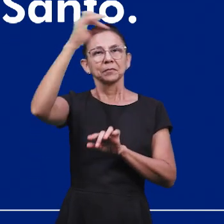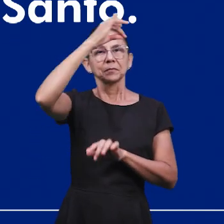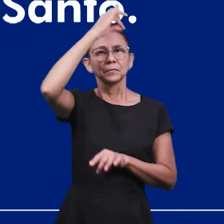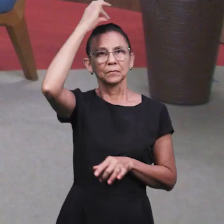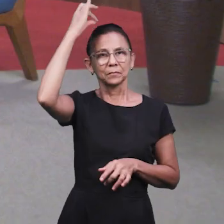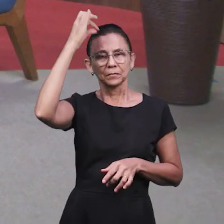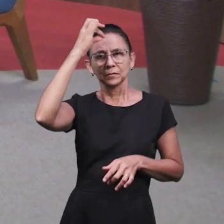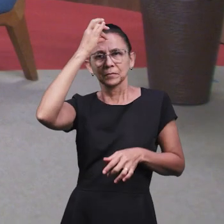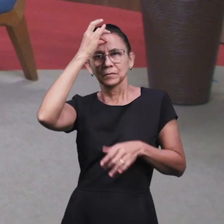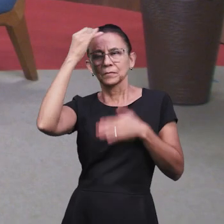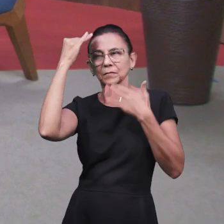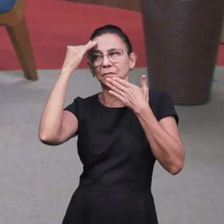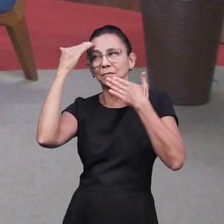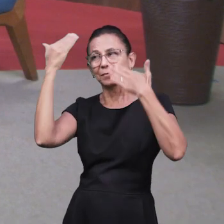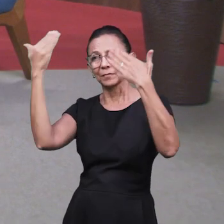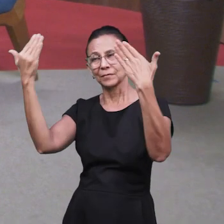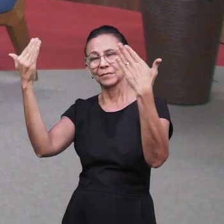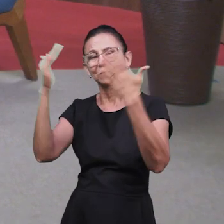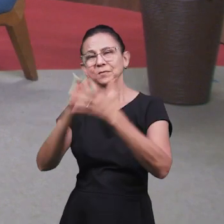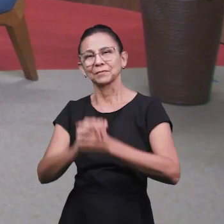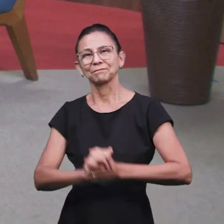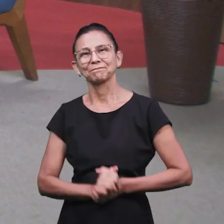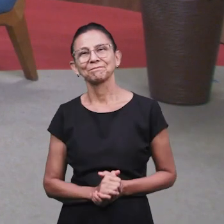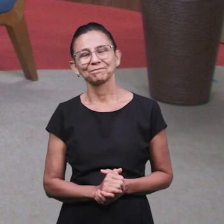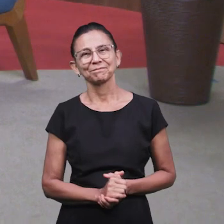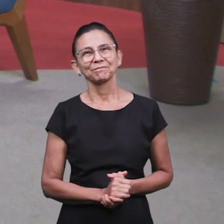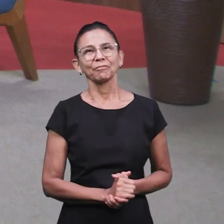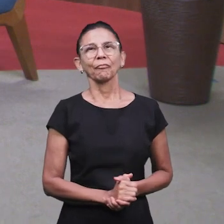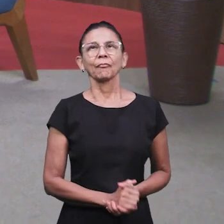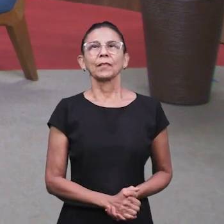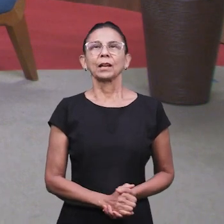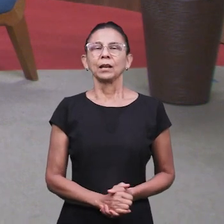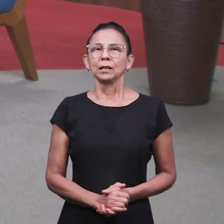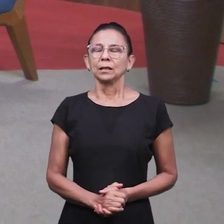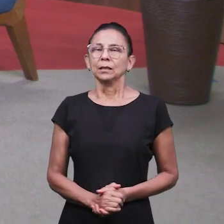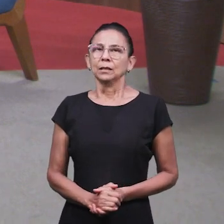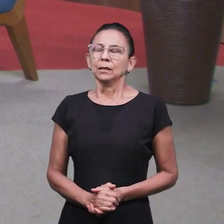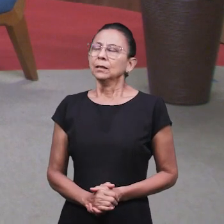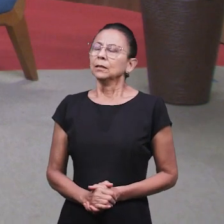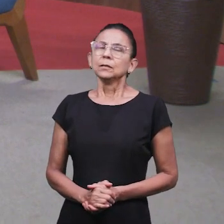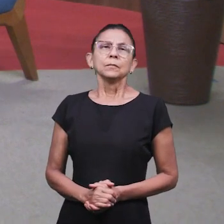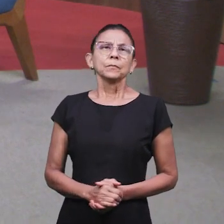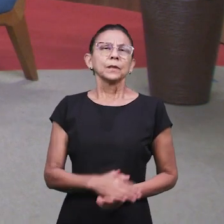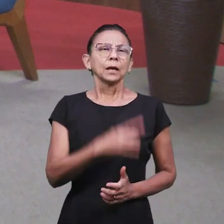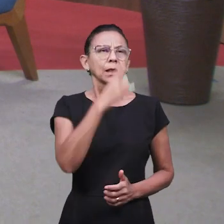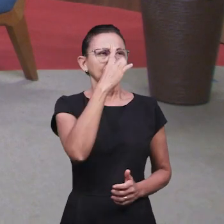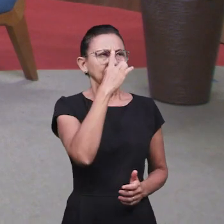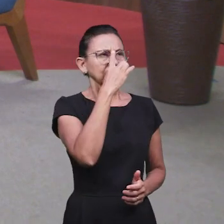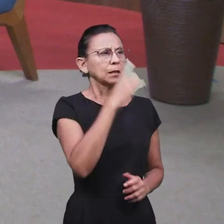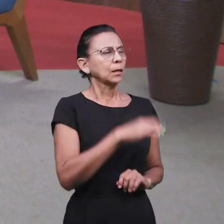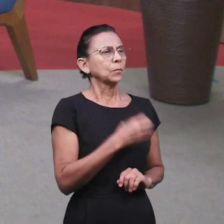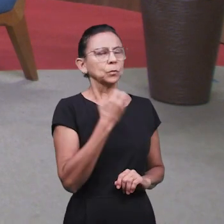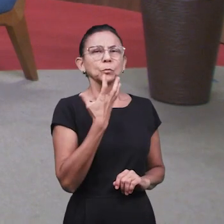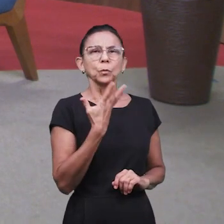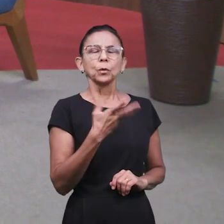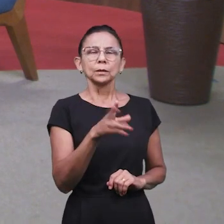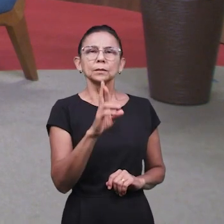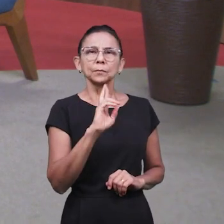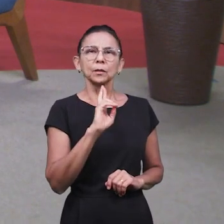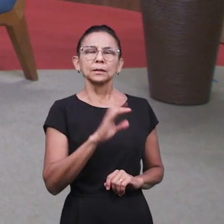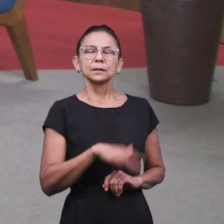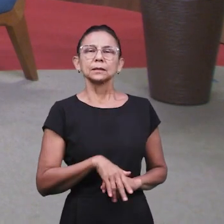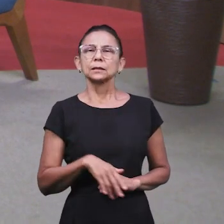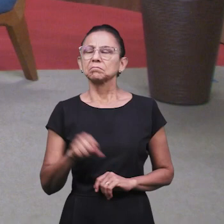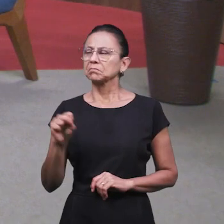Santo. Obrigado, Luiz Rocha, de Jacupiranga, São Paulo. Os irmãos, Daniel, foram bastante assertivos, né, na